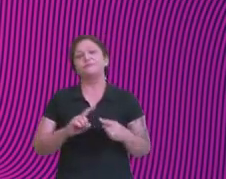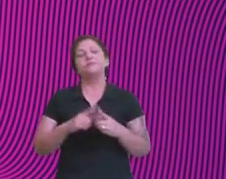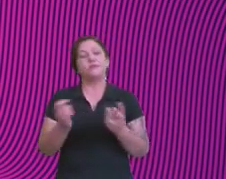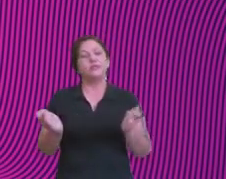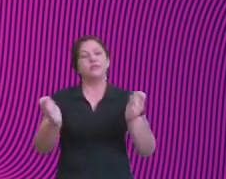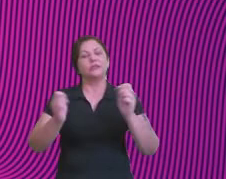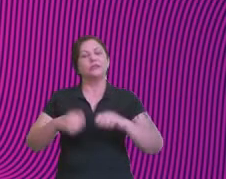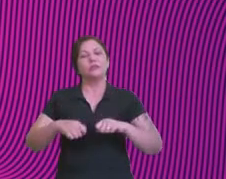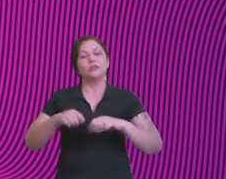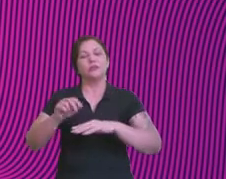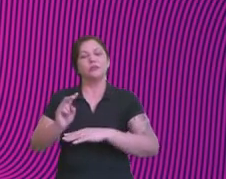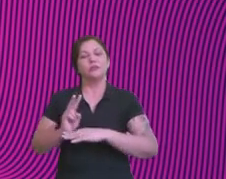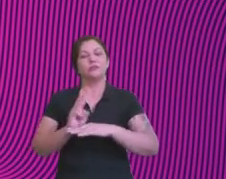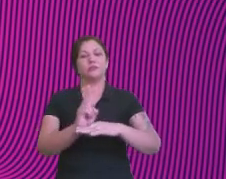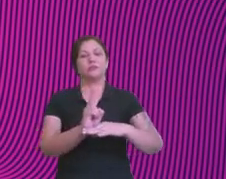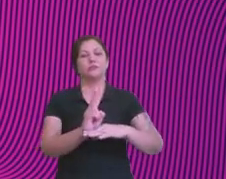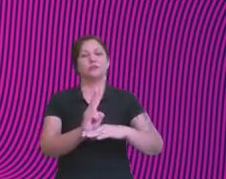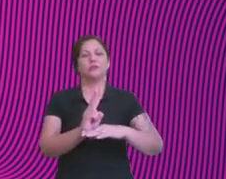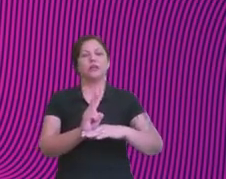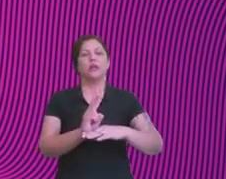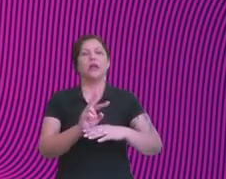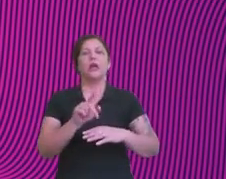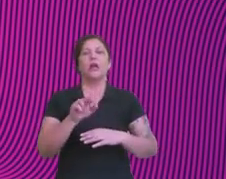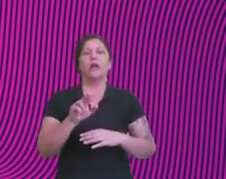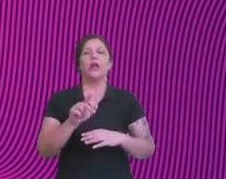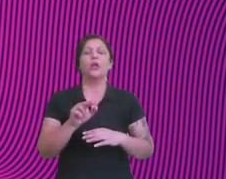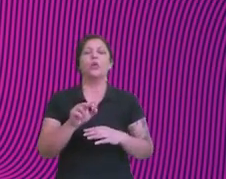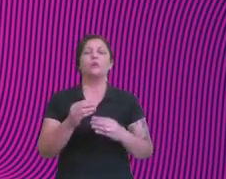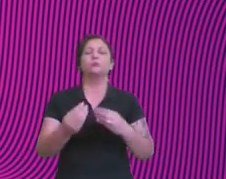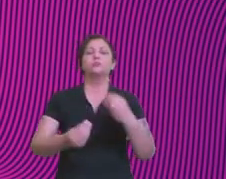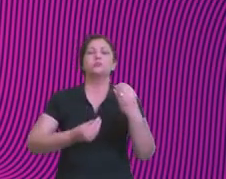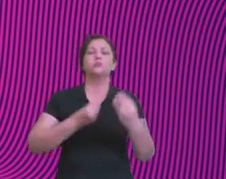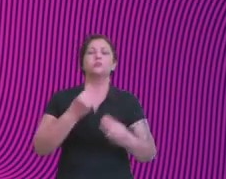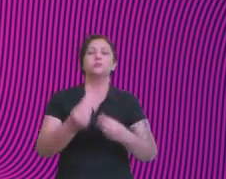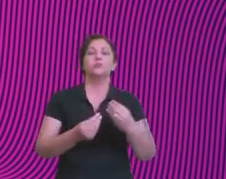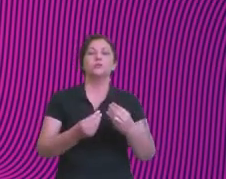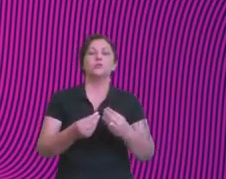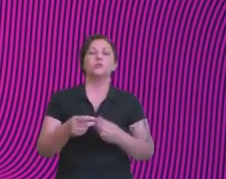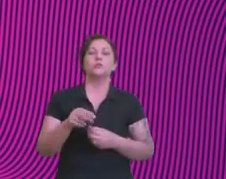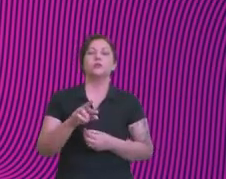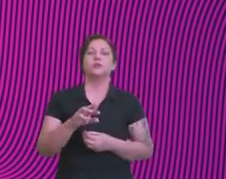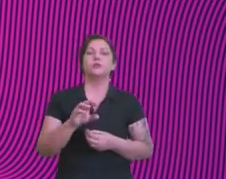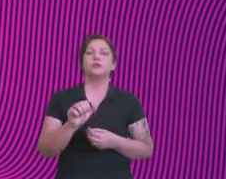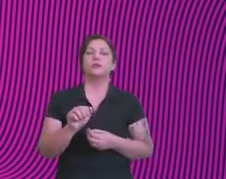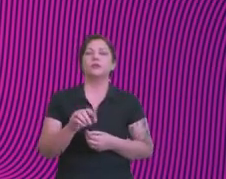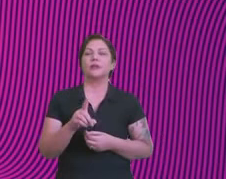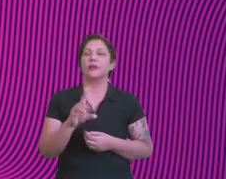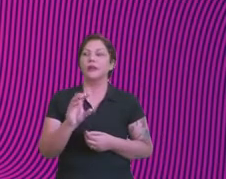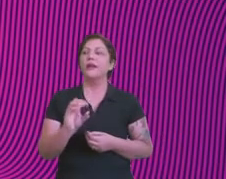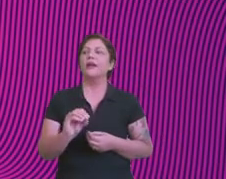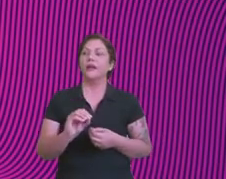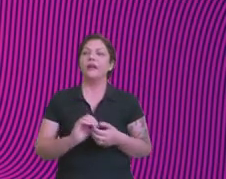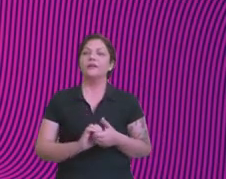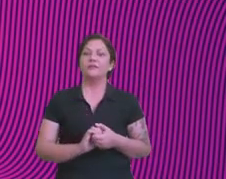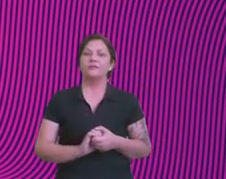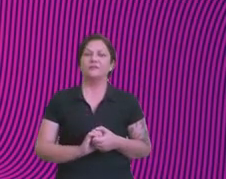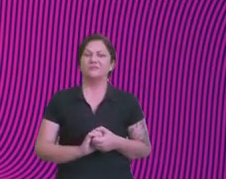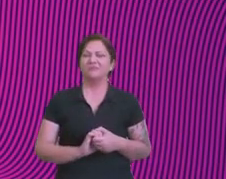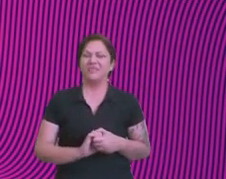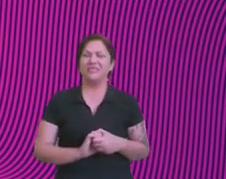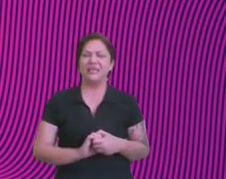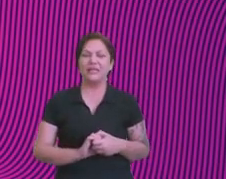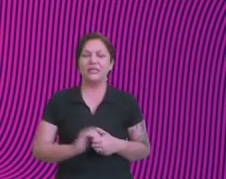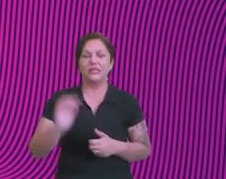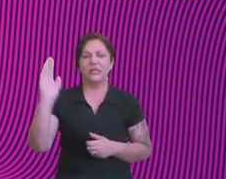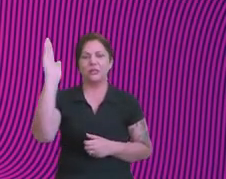locorregional transarterial, sendo que um deles é a radioembolização com o ITRI-90, que é um tratamento que no Brasil é feito